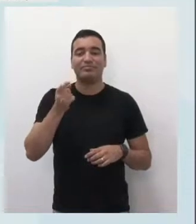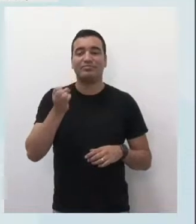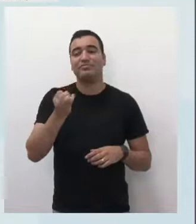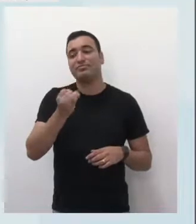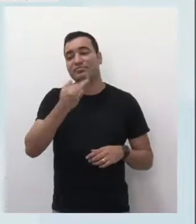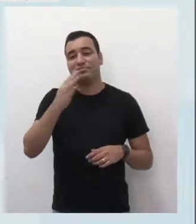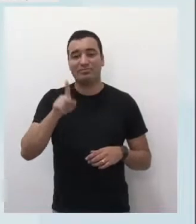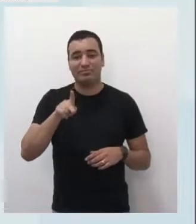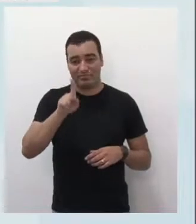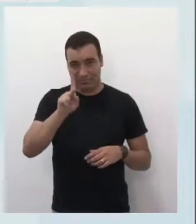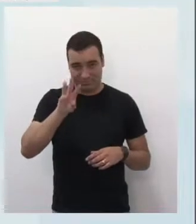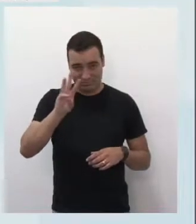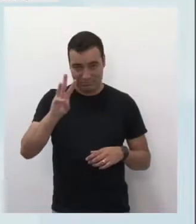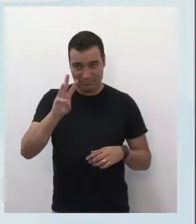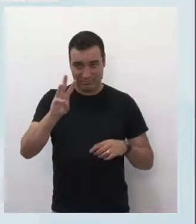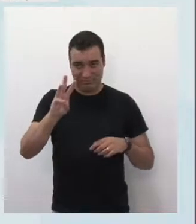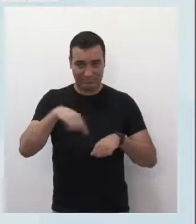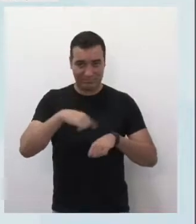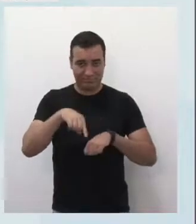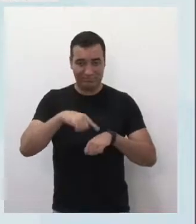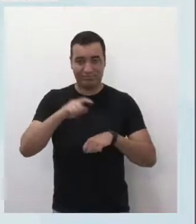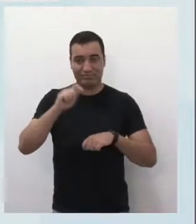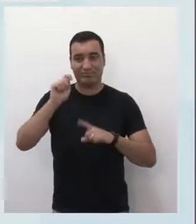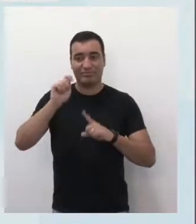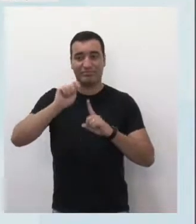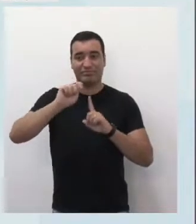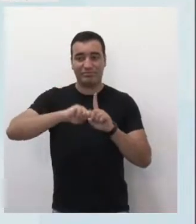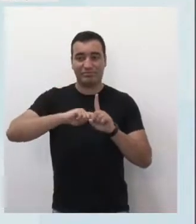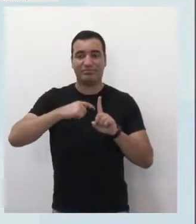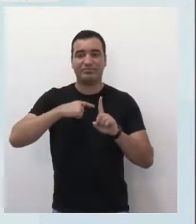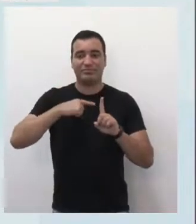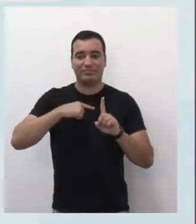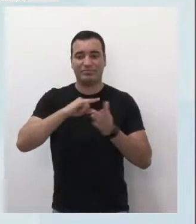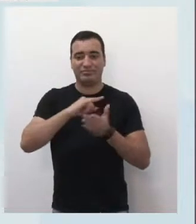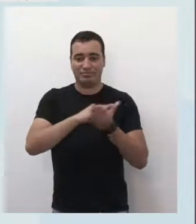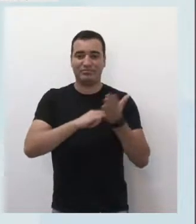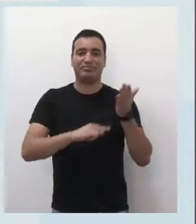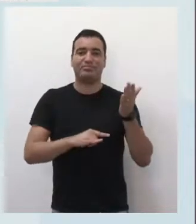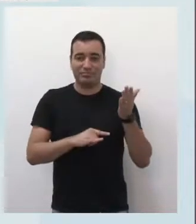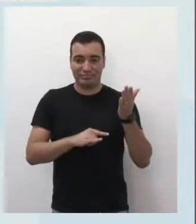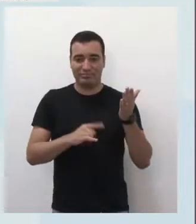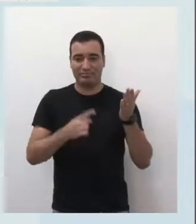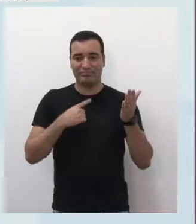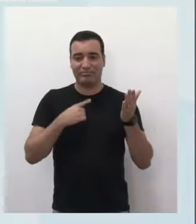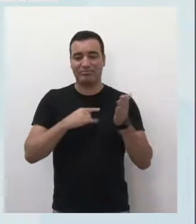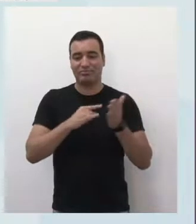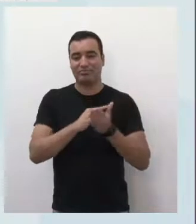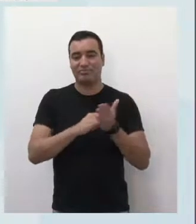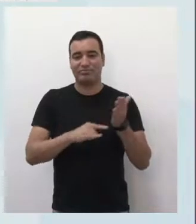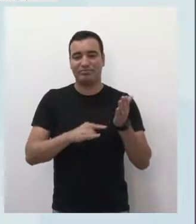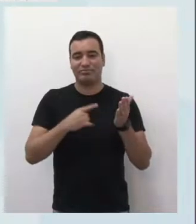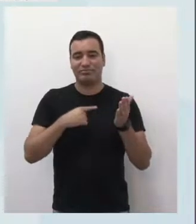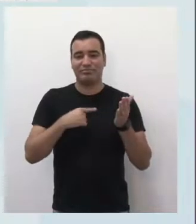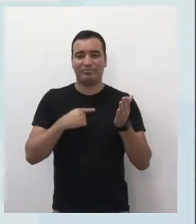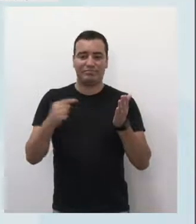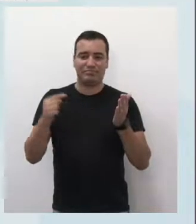de quilowatt-horas por mês, que aparece lá na conta, né? Ó, aparece aqui na conta, a gente já destacou